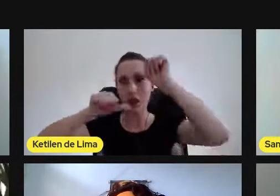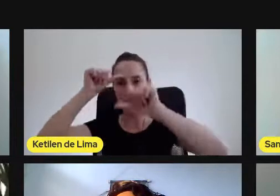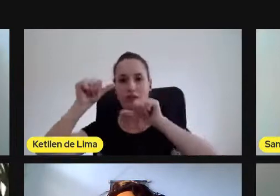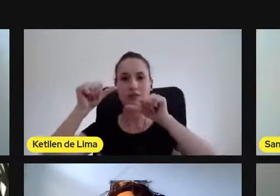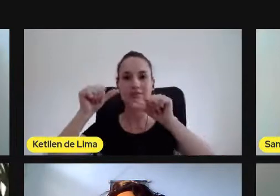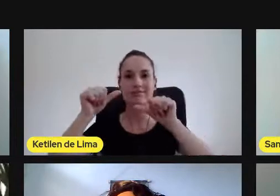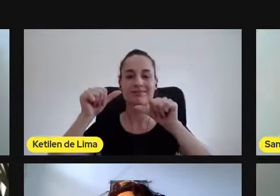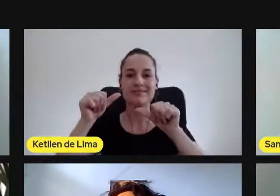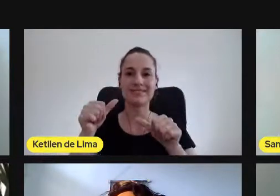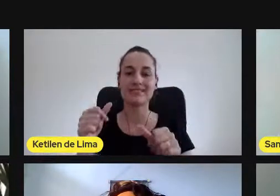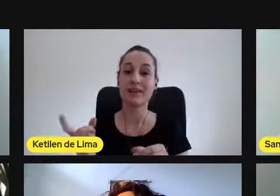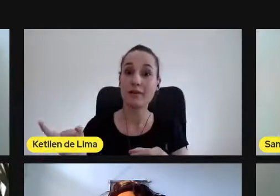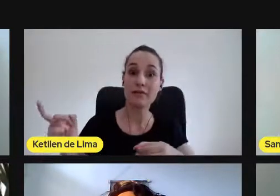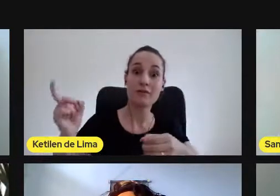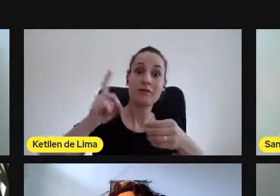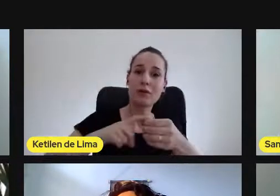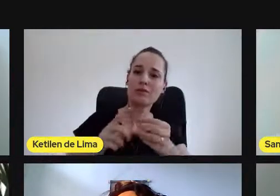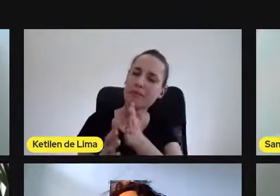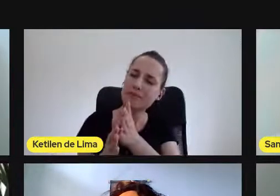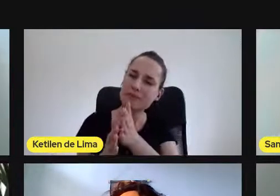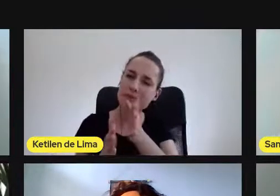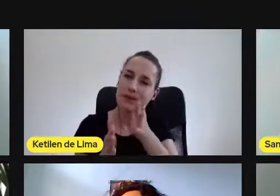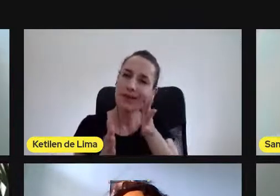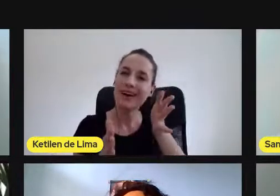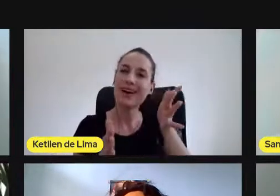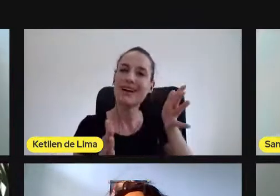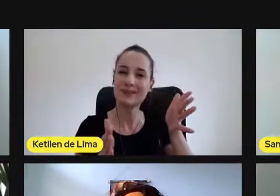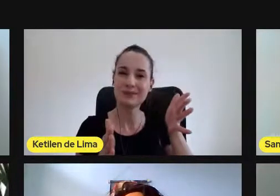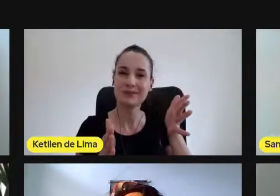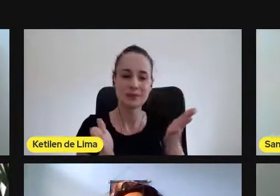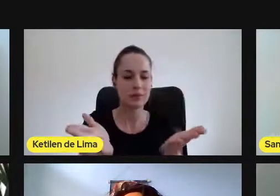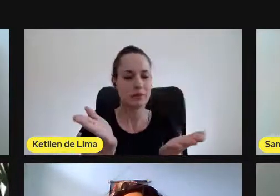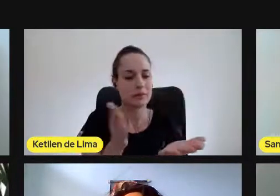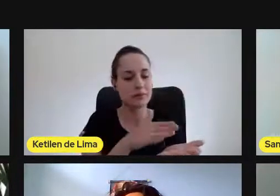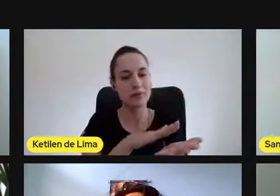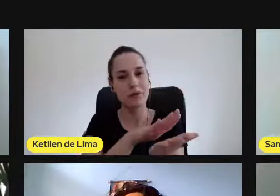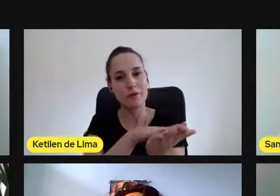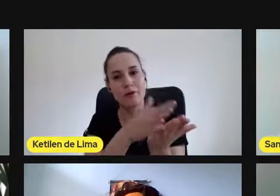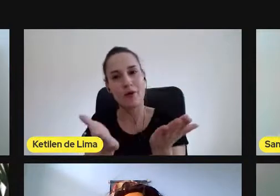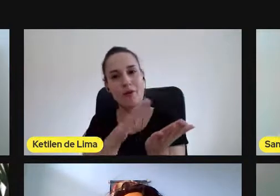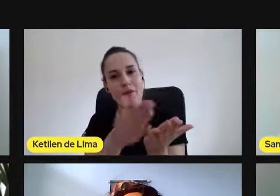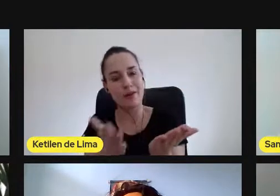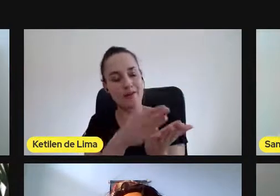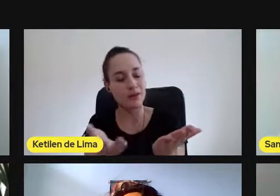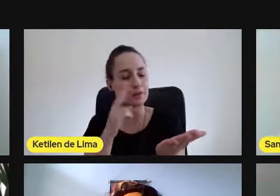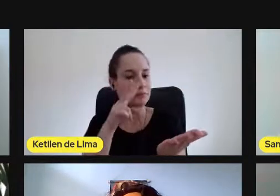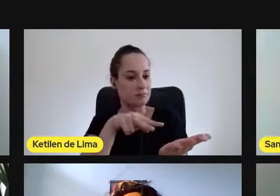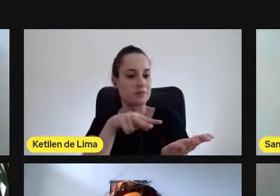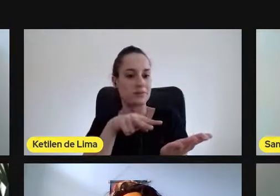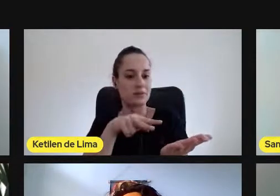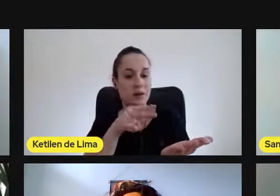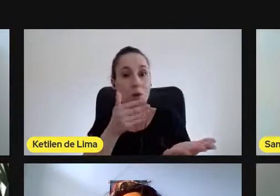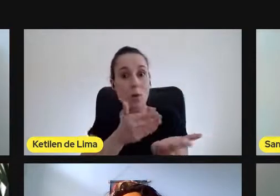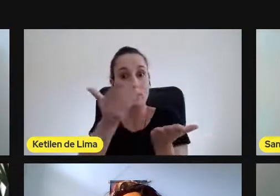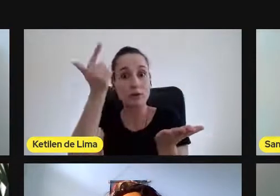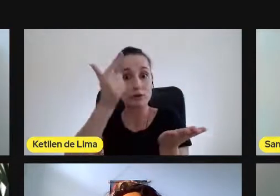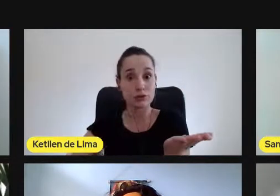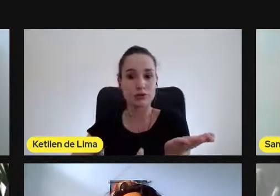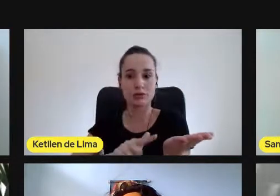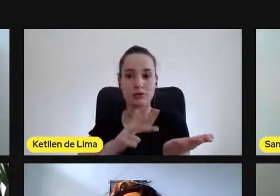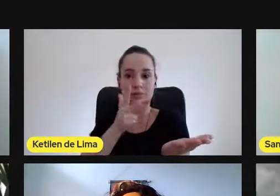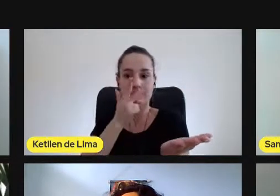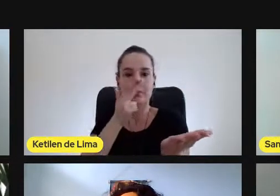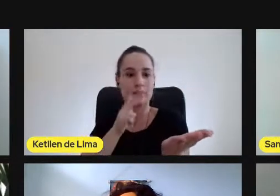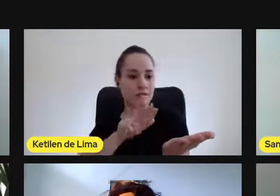no começo e ler ele a partir de outra percepção do que está lá no final.